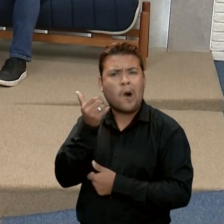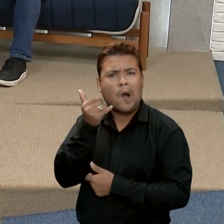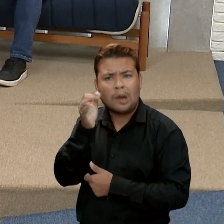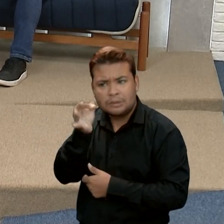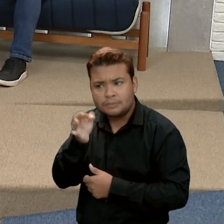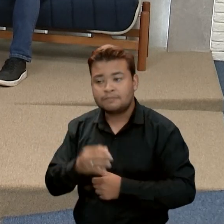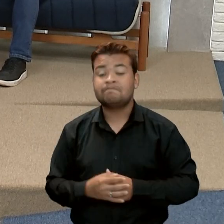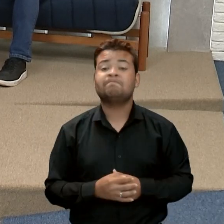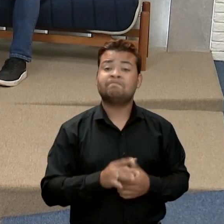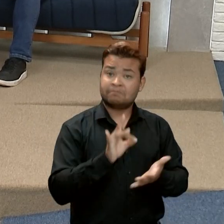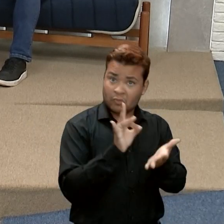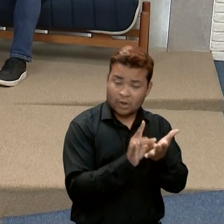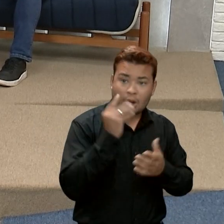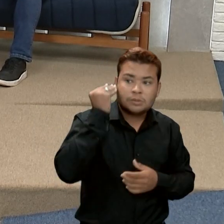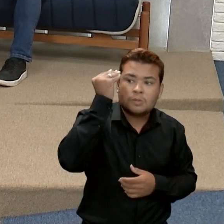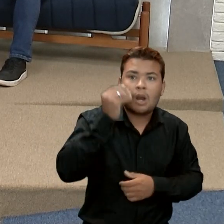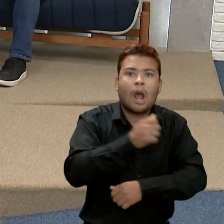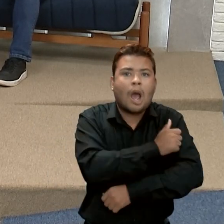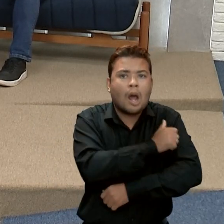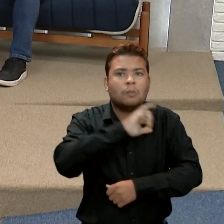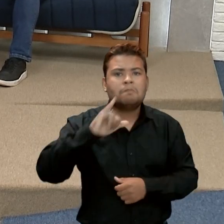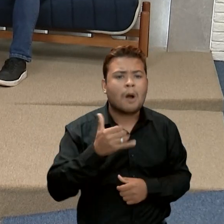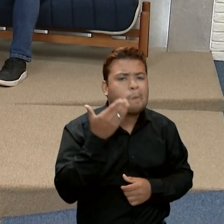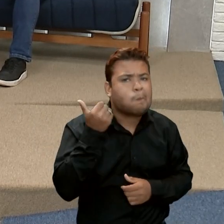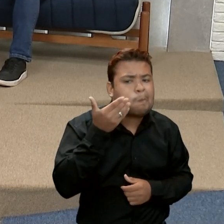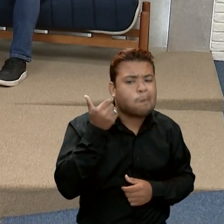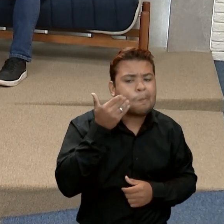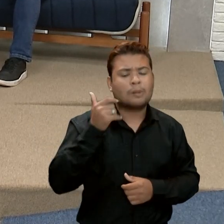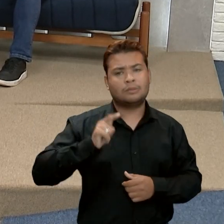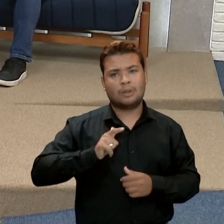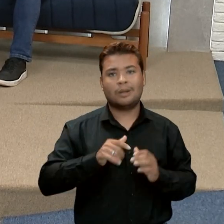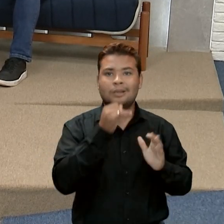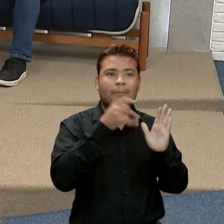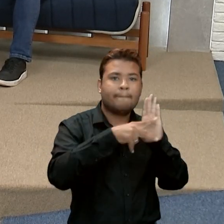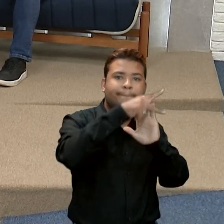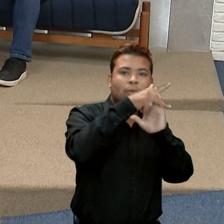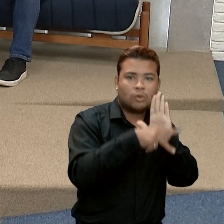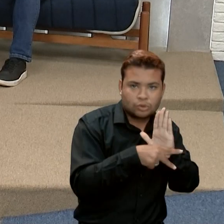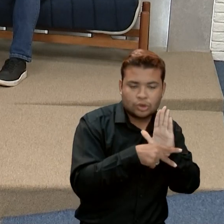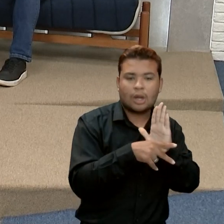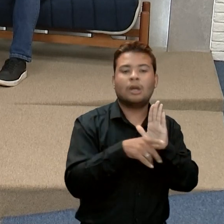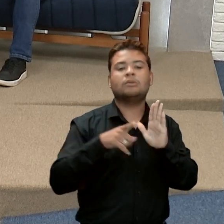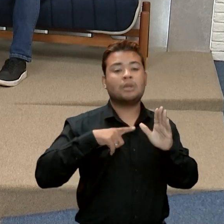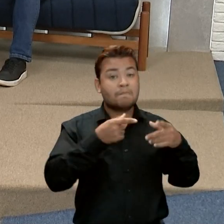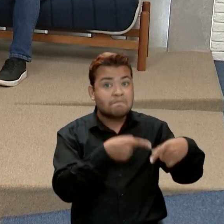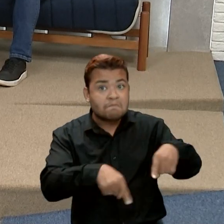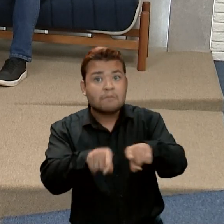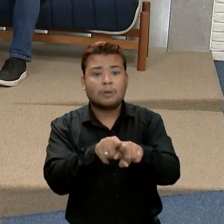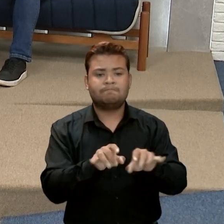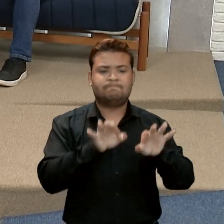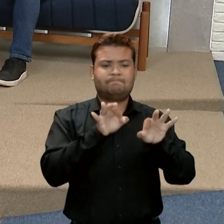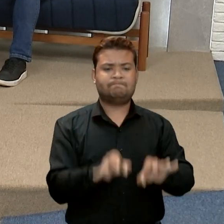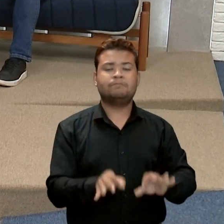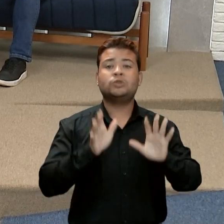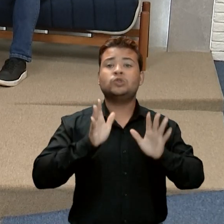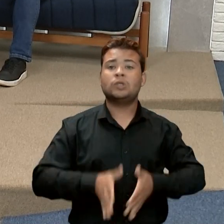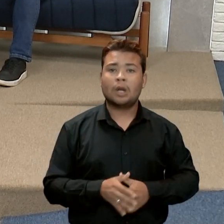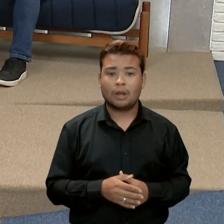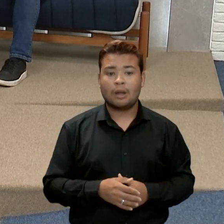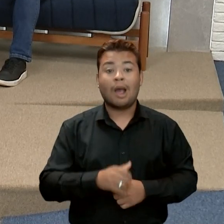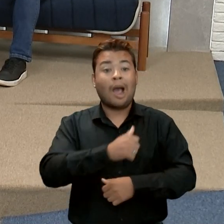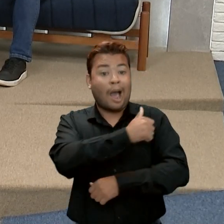Nós comentamos aqui de projetos, né, feitos em conjunto ou parcerias já firmadas onde viabiliza a ida do aluno também para